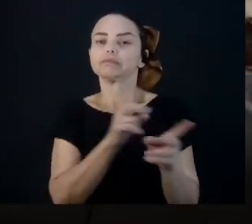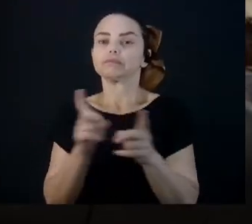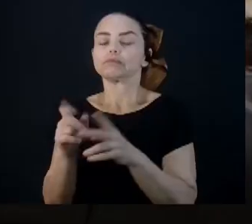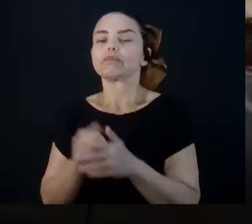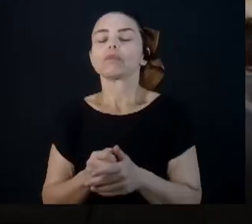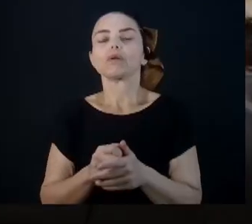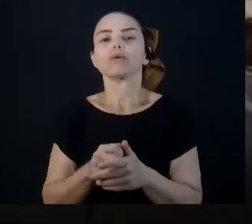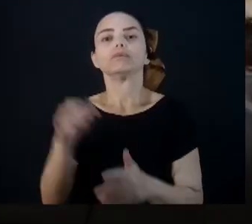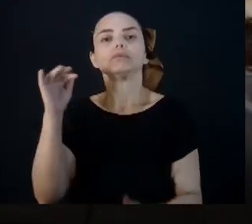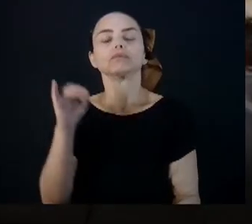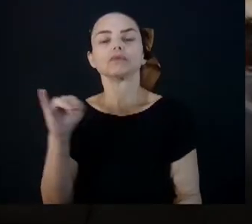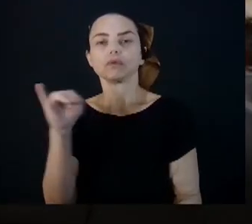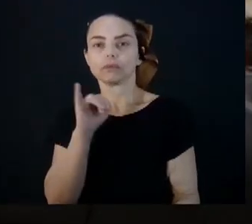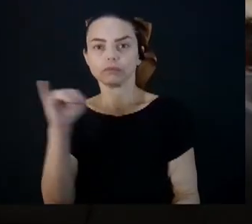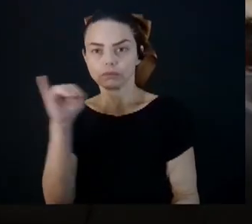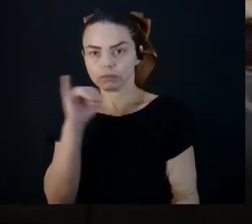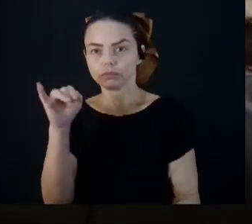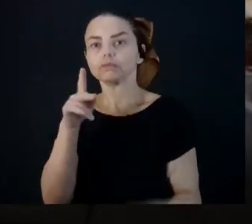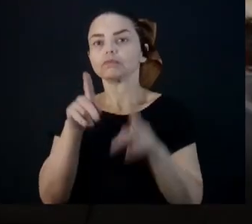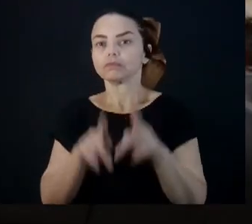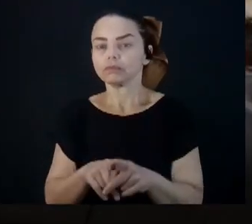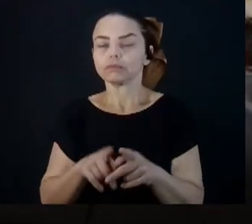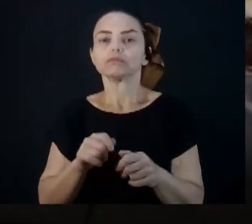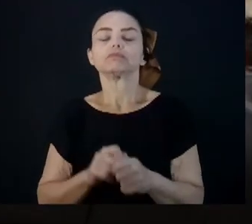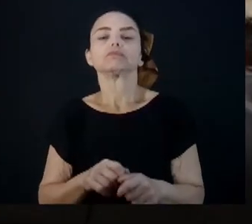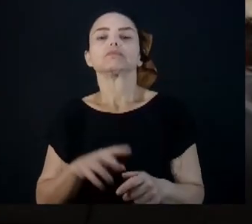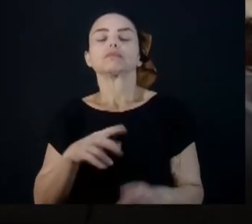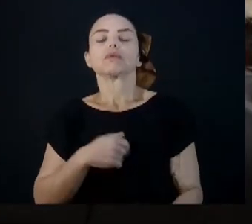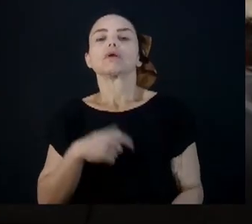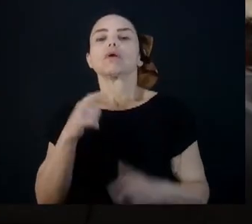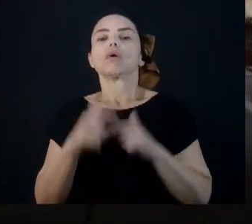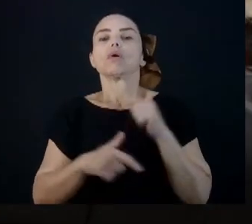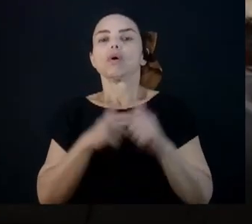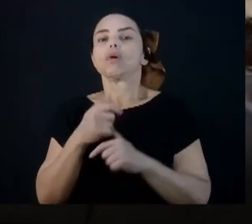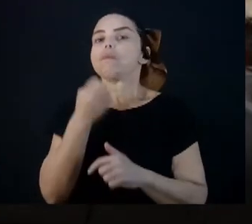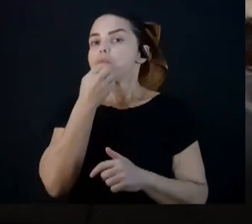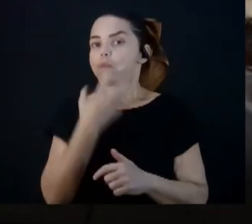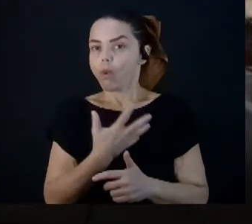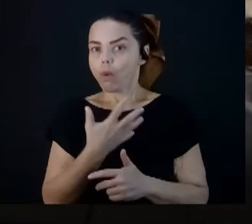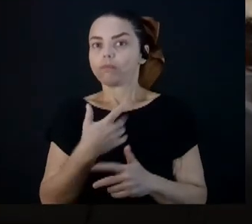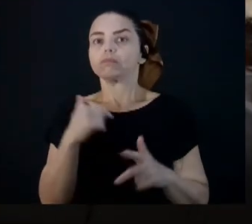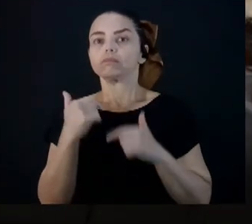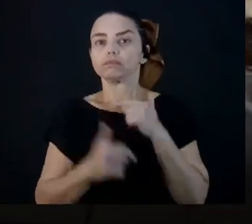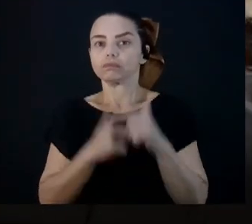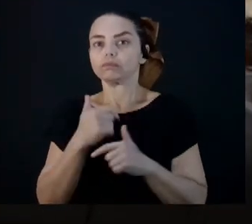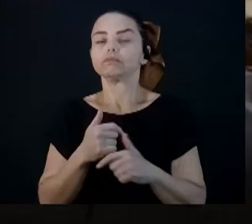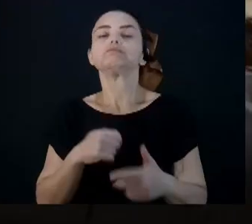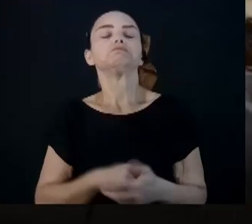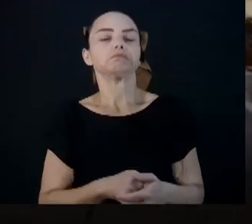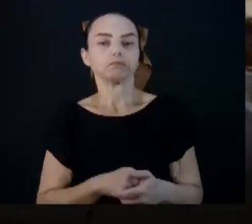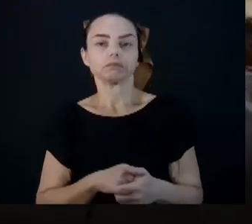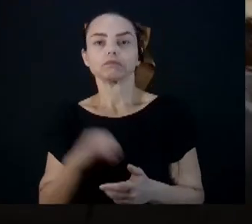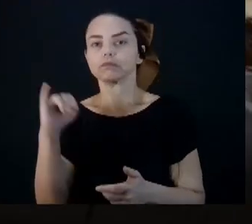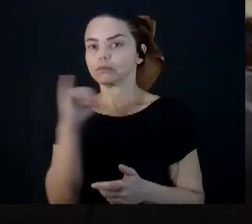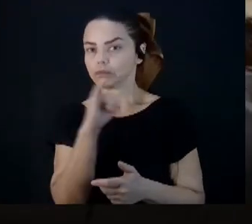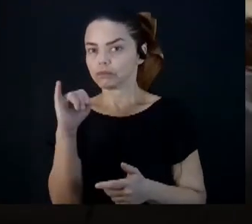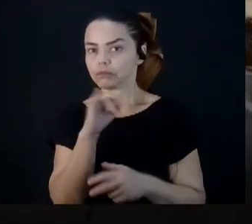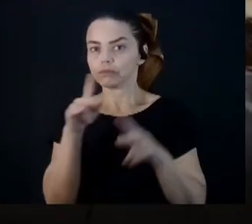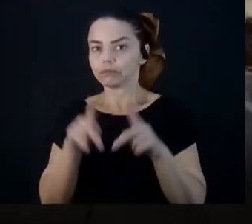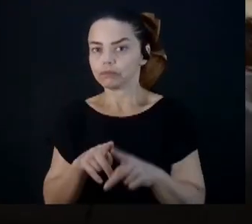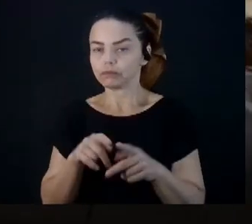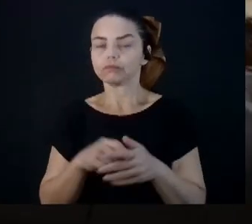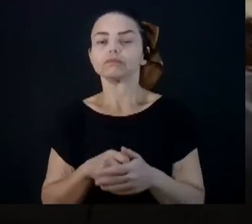se destacaram com a mão de obra qualificada na parte de